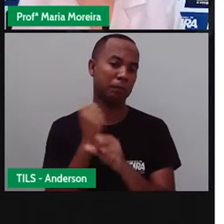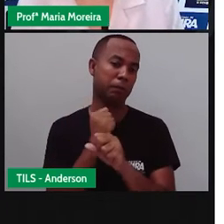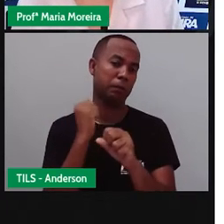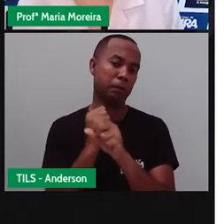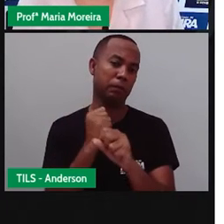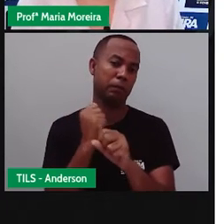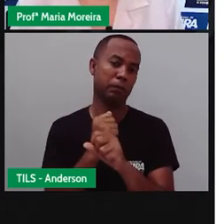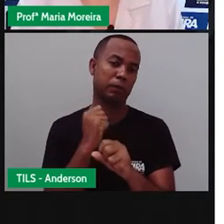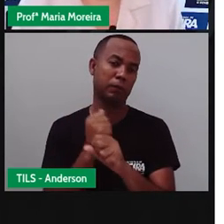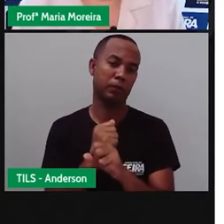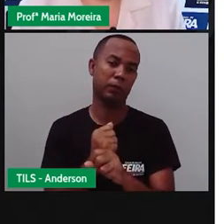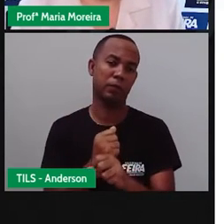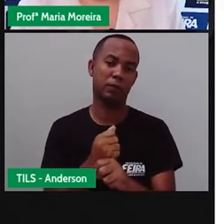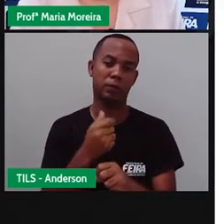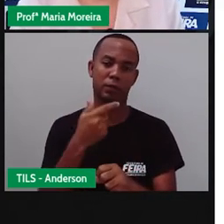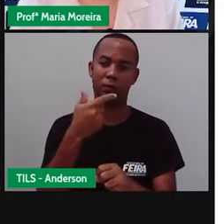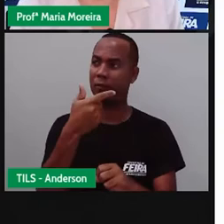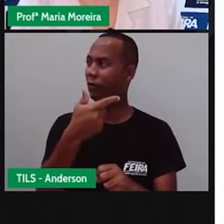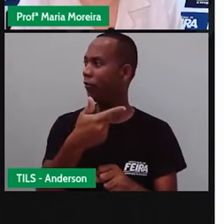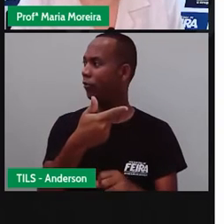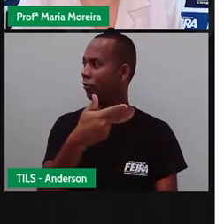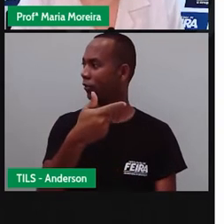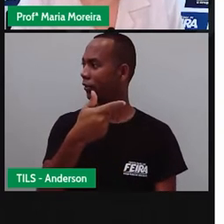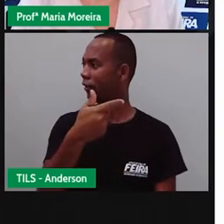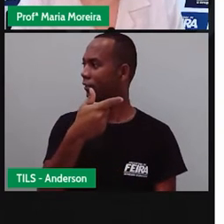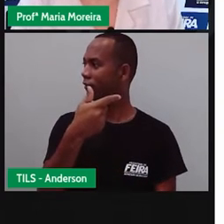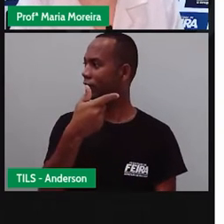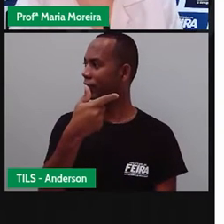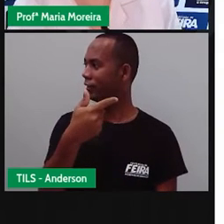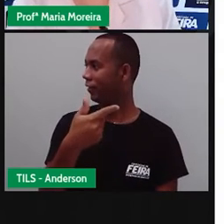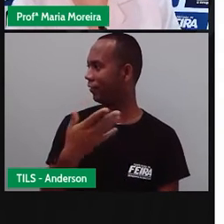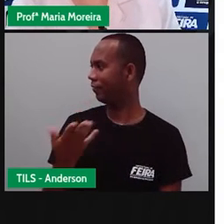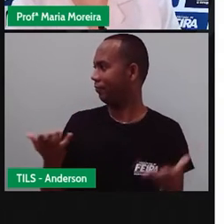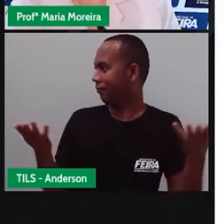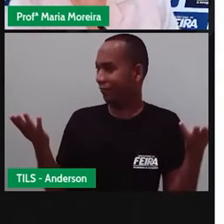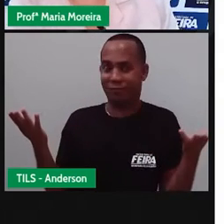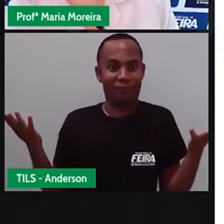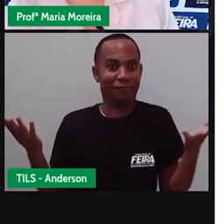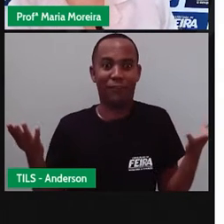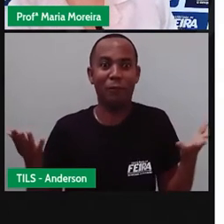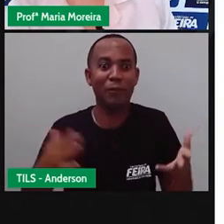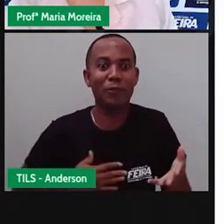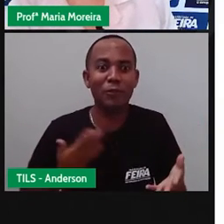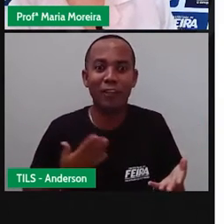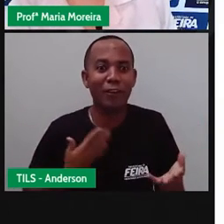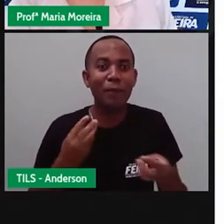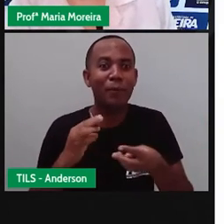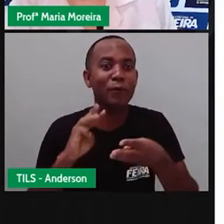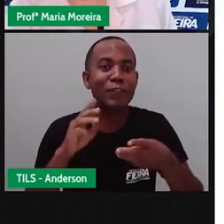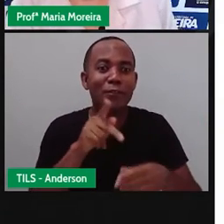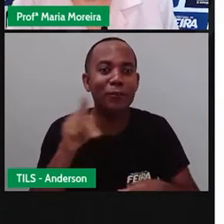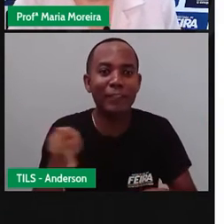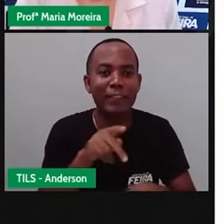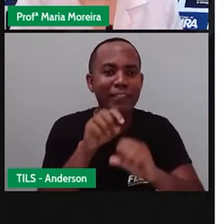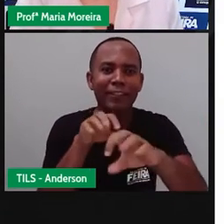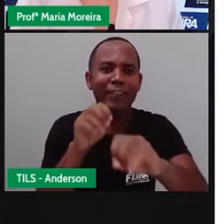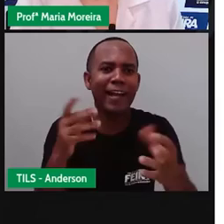20 anos atrás 20 mil anos atrás mais de 20 anos atrás é coisa